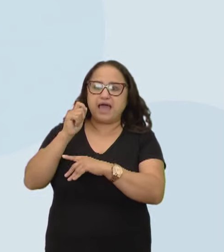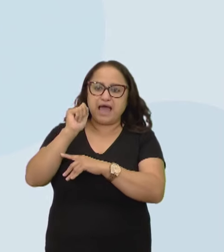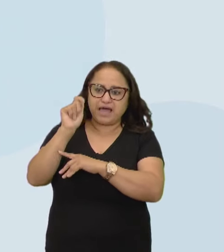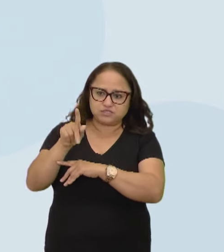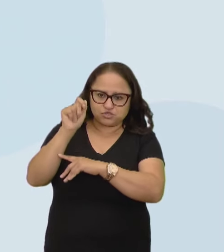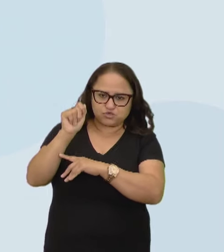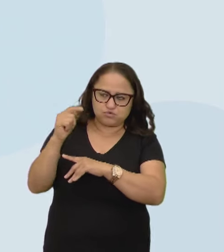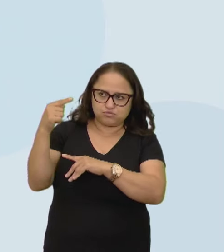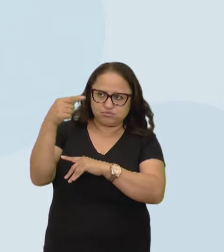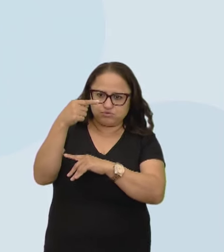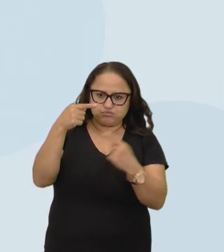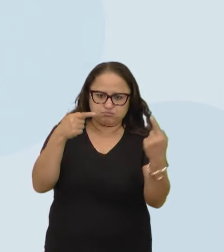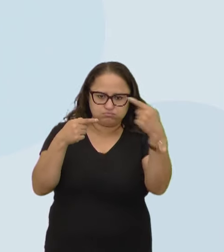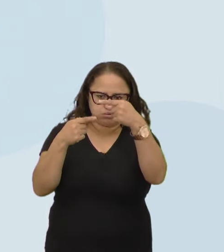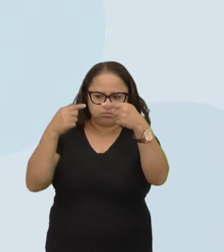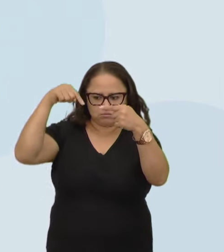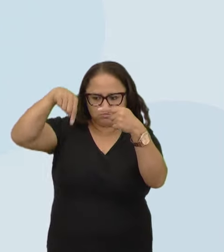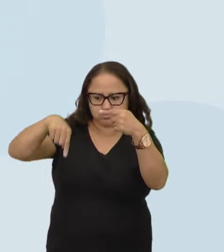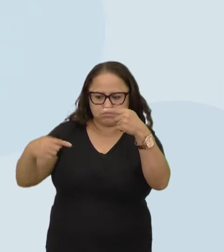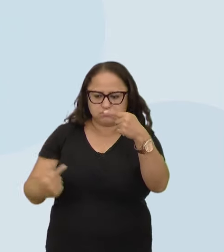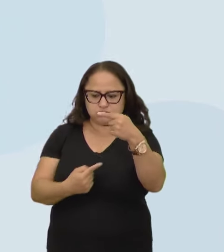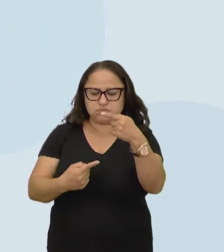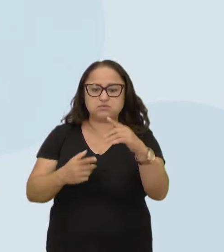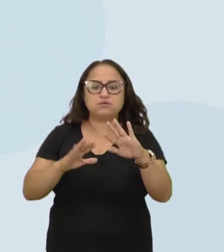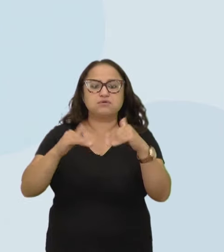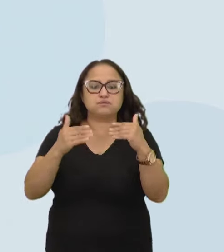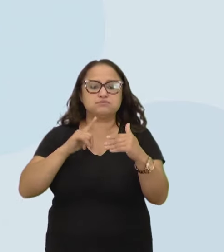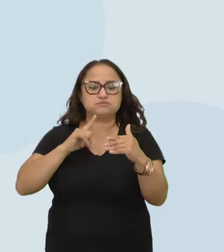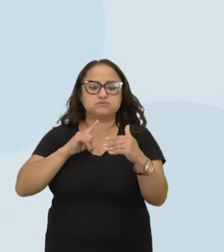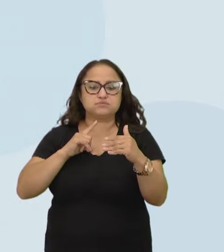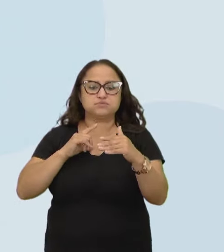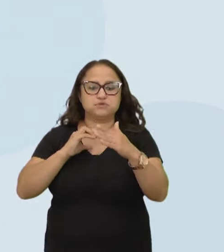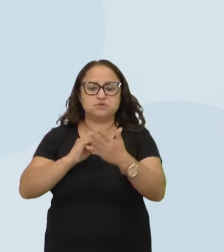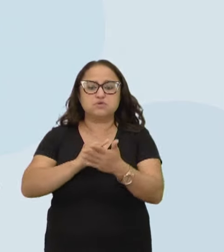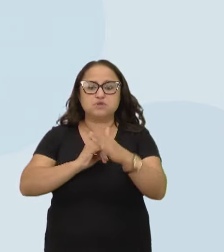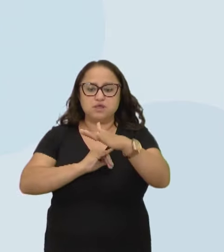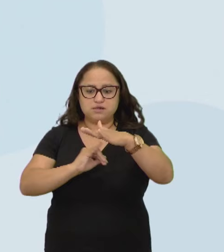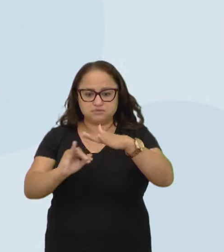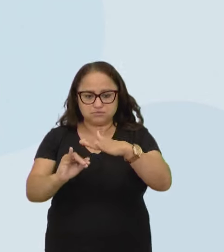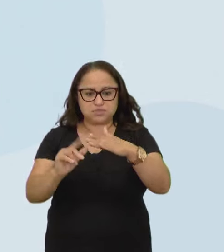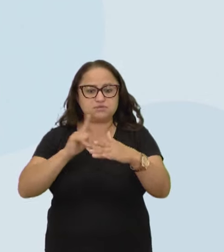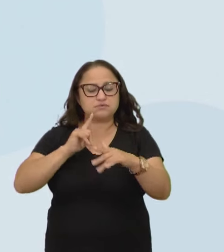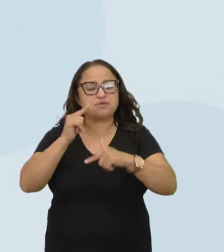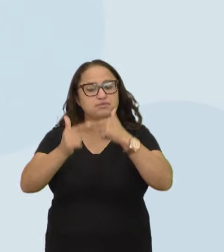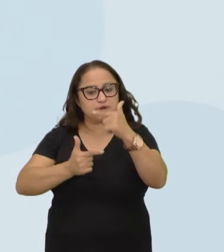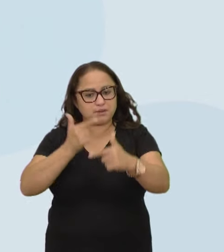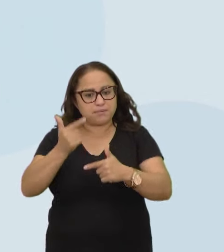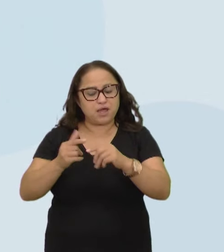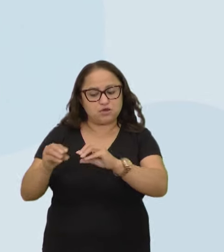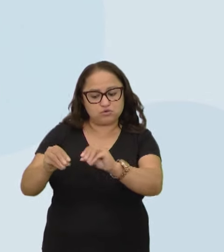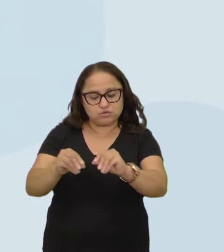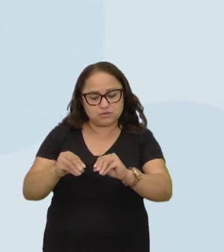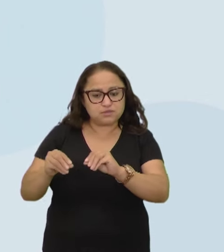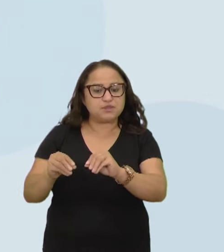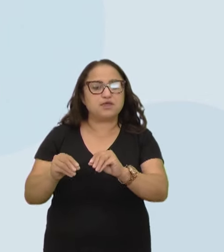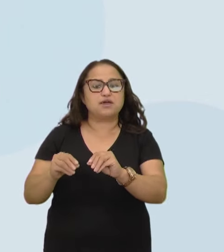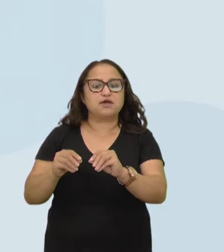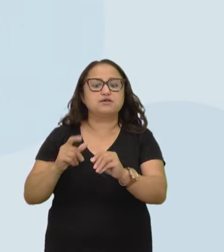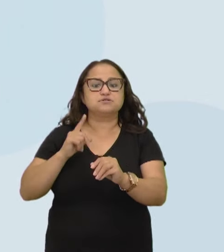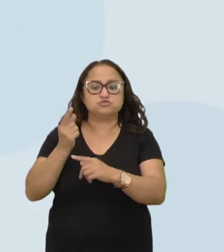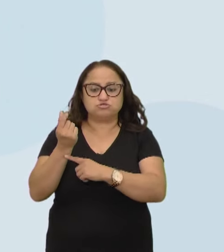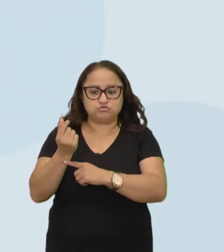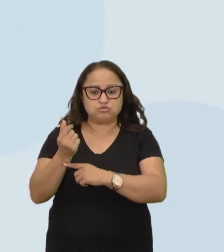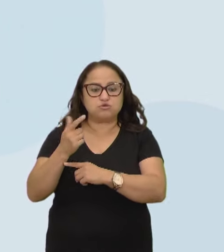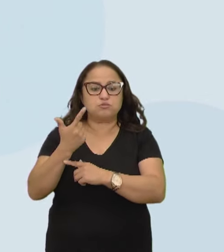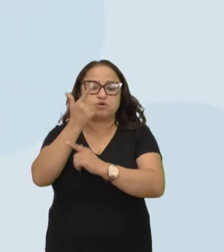laranja. O fluxo interno, insumos e produtos. As famílias vendem trabalho, terra e capital para as empresas no mercado